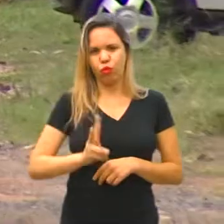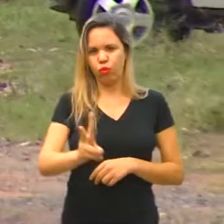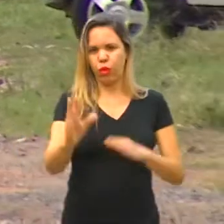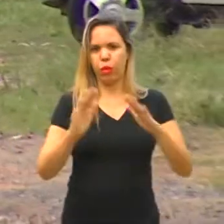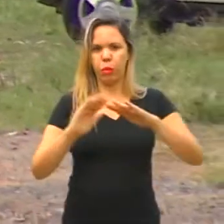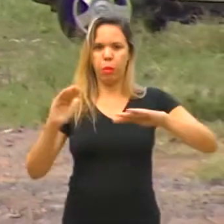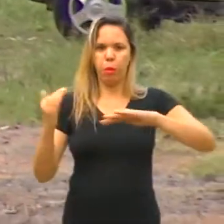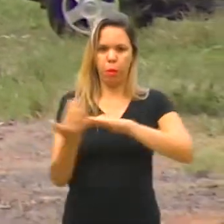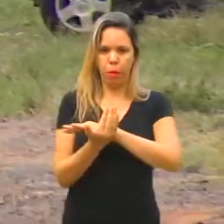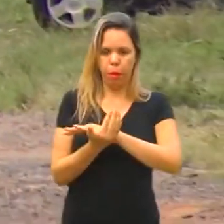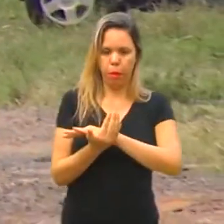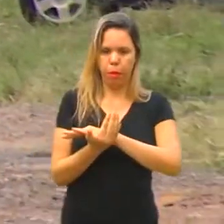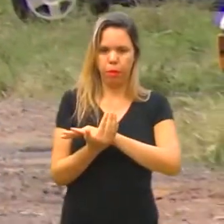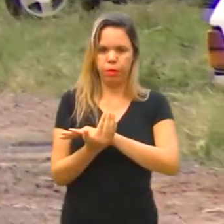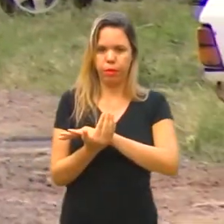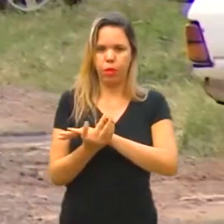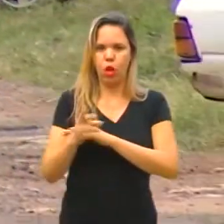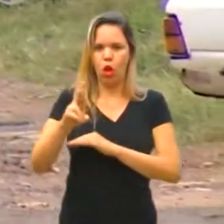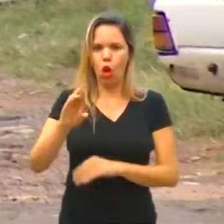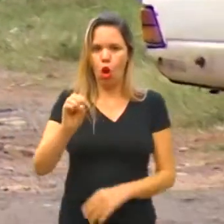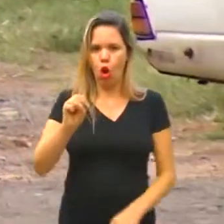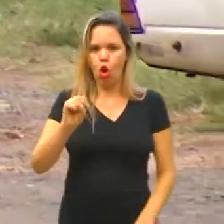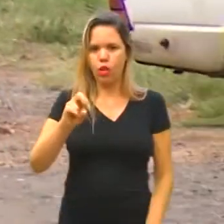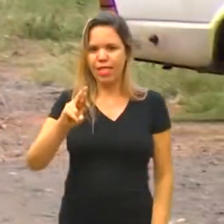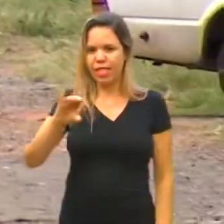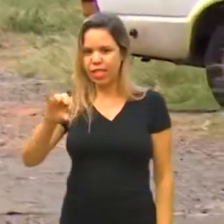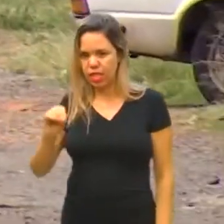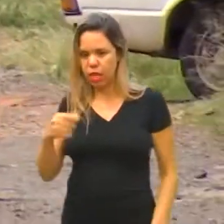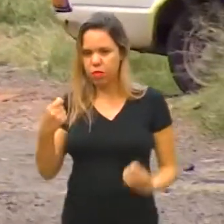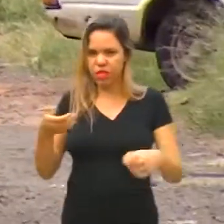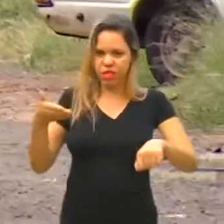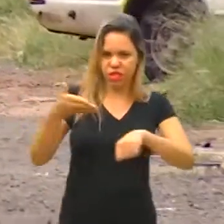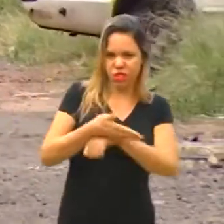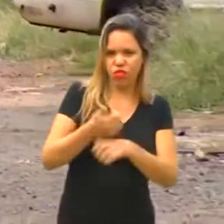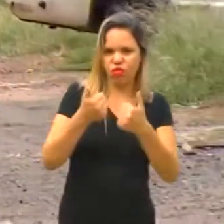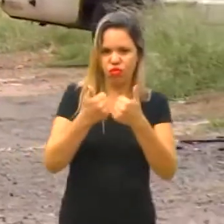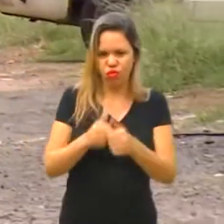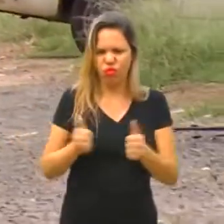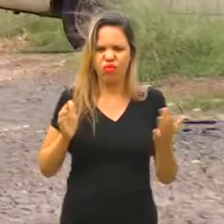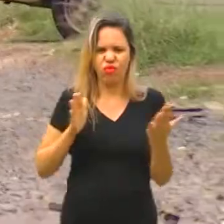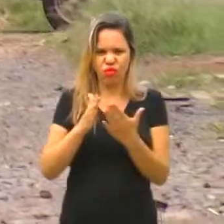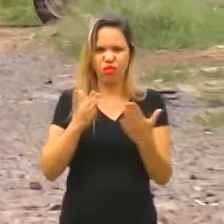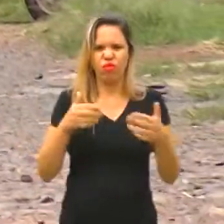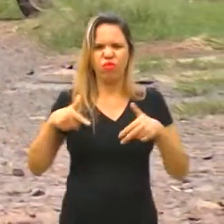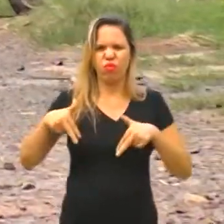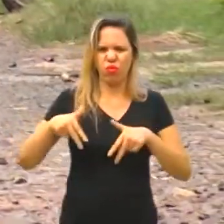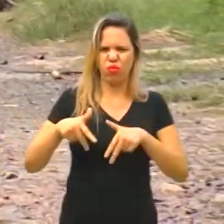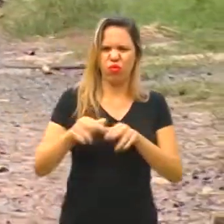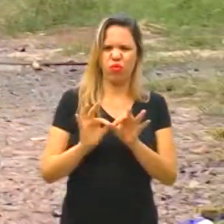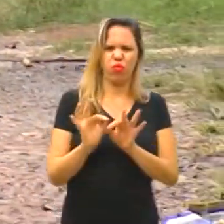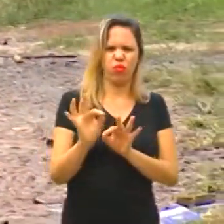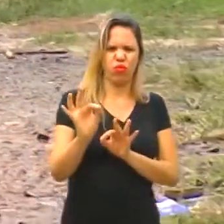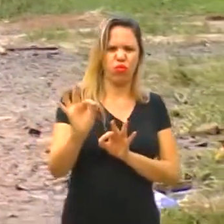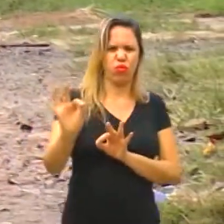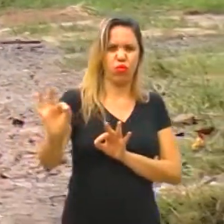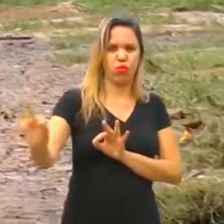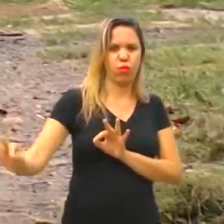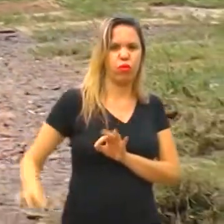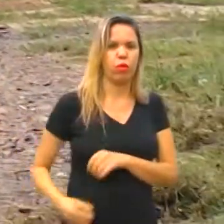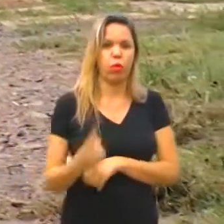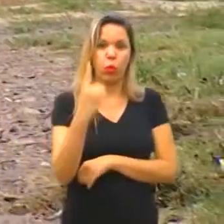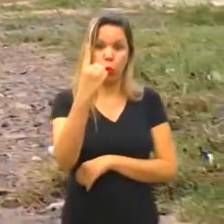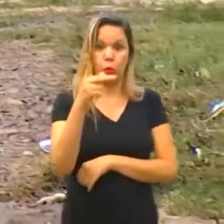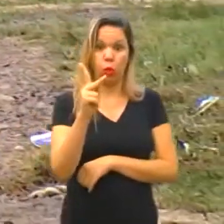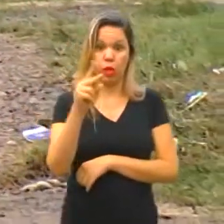Todos os dias, quem mora no bairro Residencial Rosário e precisa pegar um ônibus tem que enfrentar uma caminhada longa